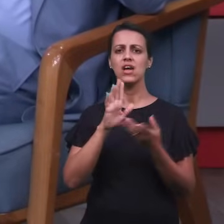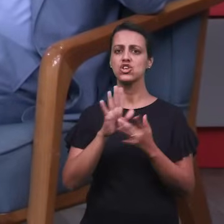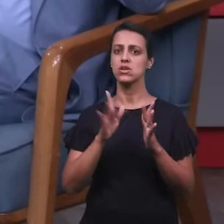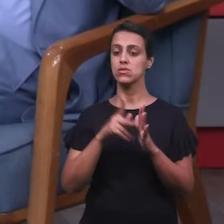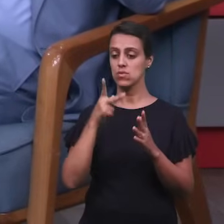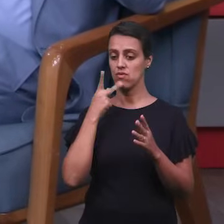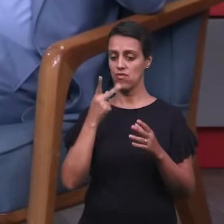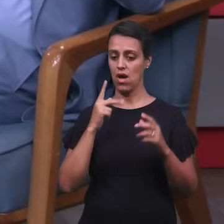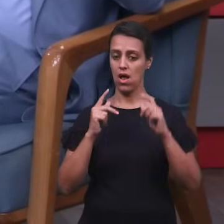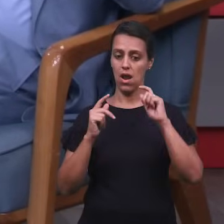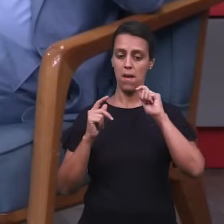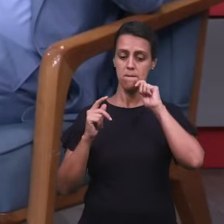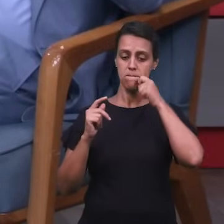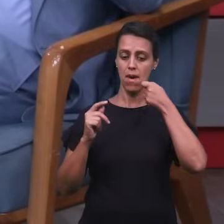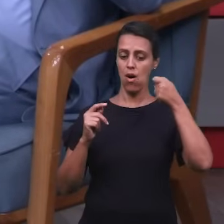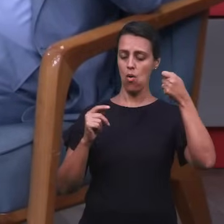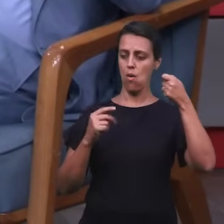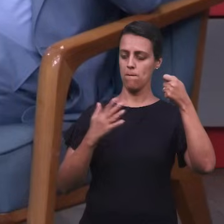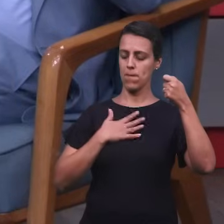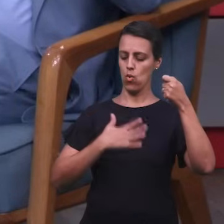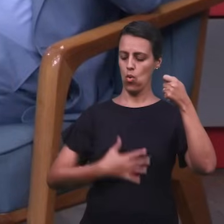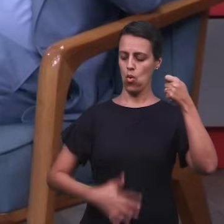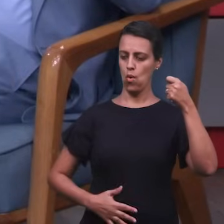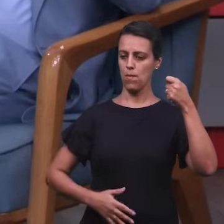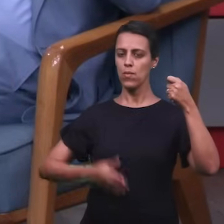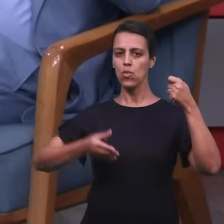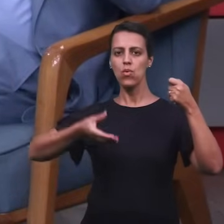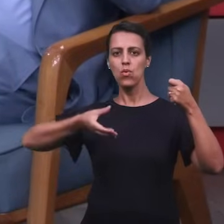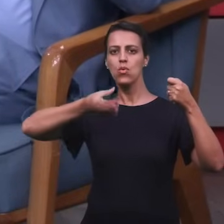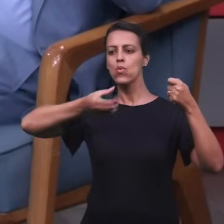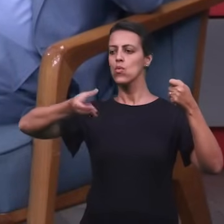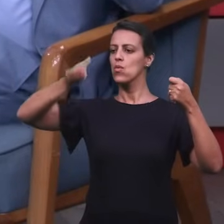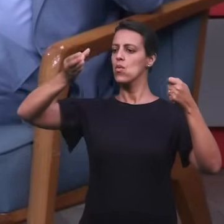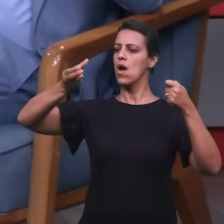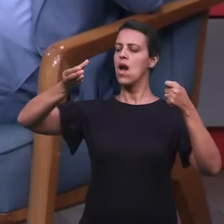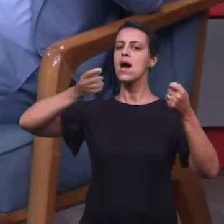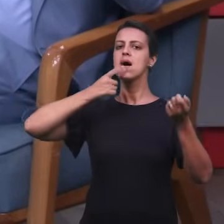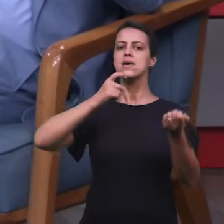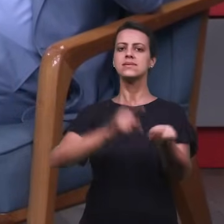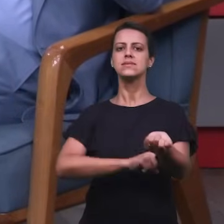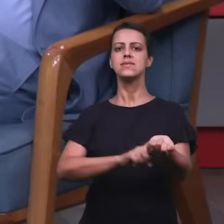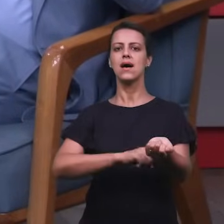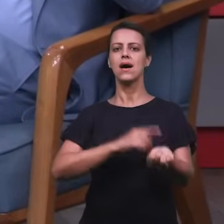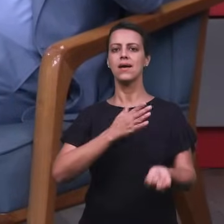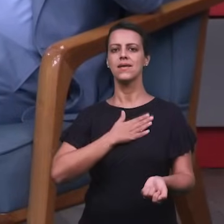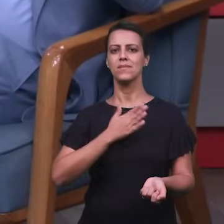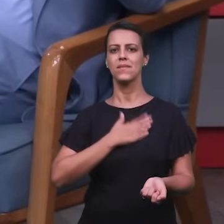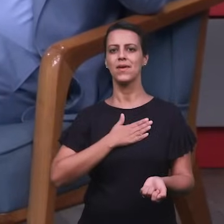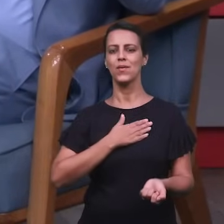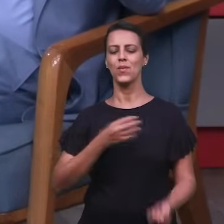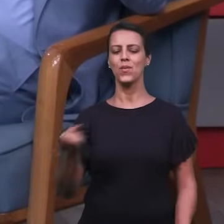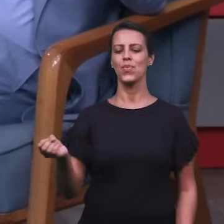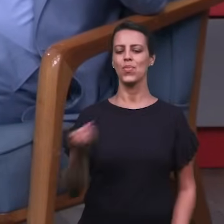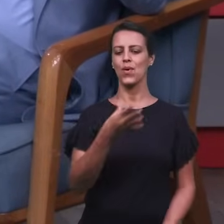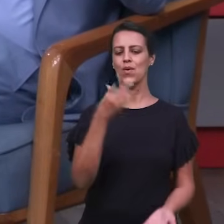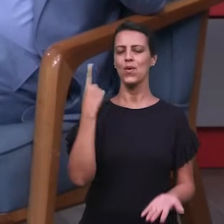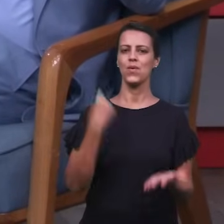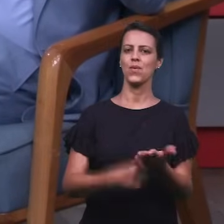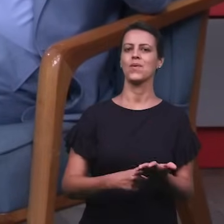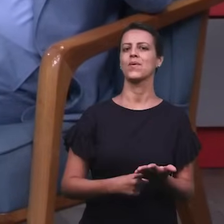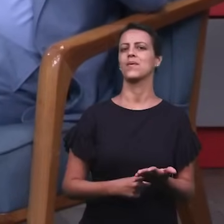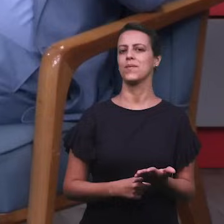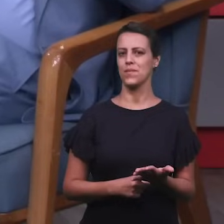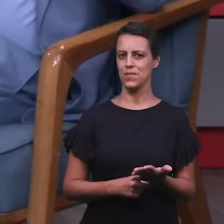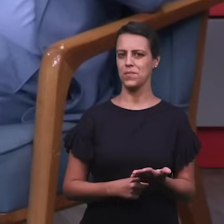meu corpo e esse vinho é o meu sangue, o sangue da nova